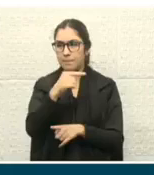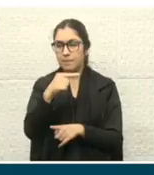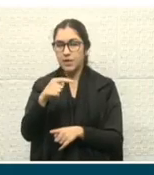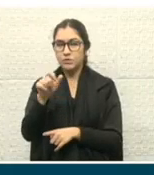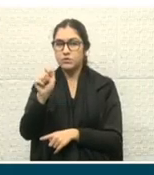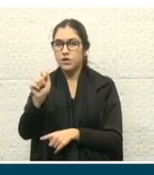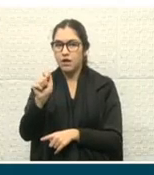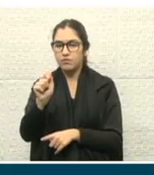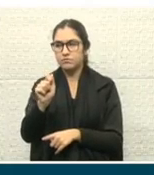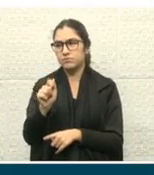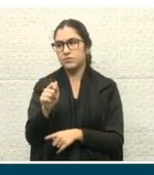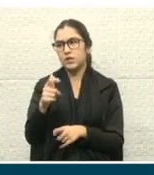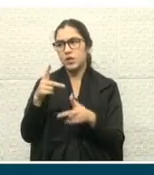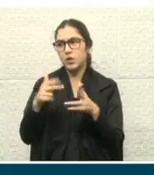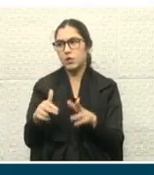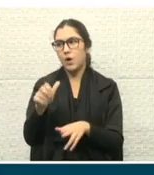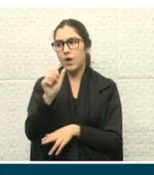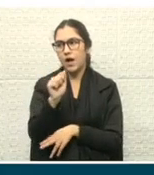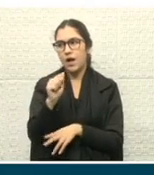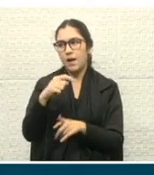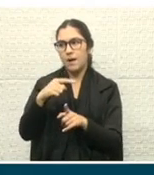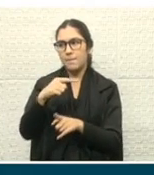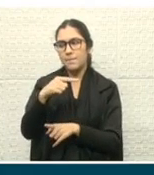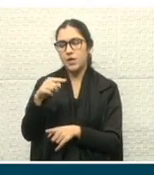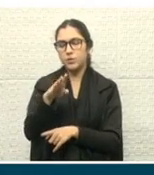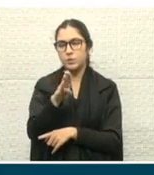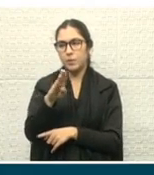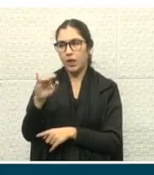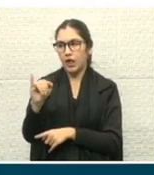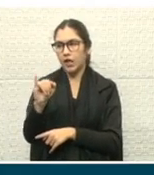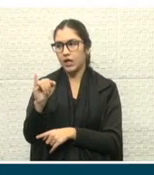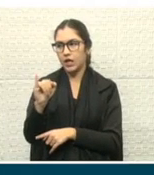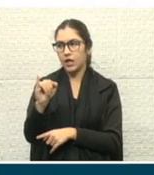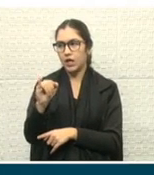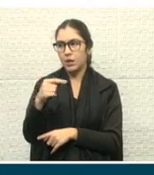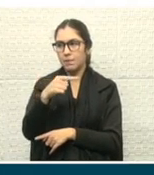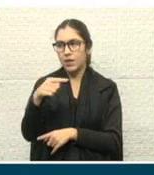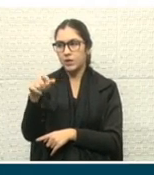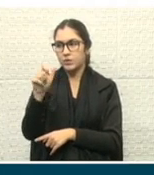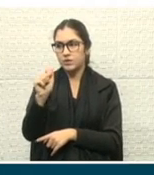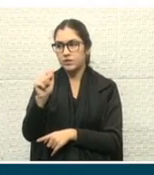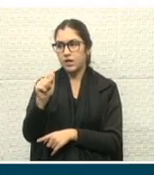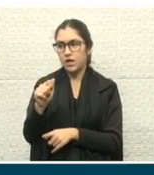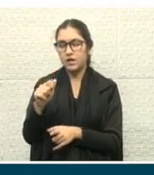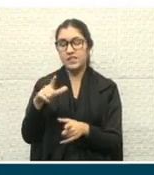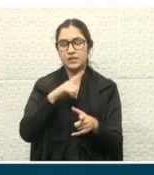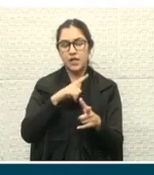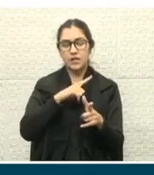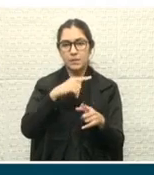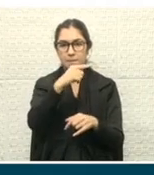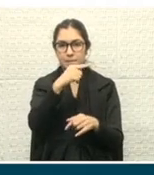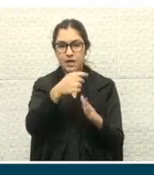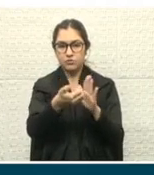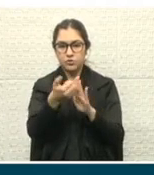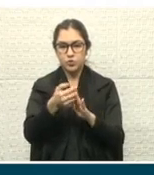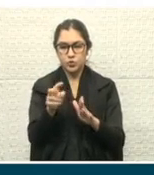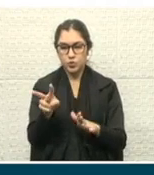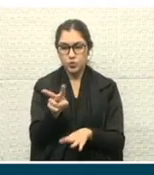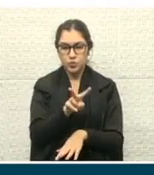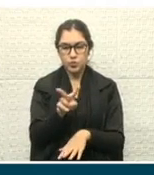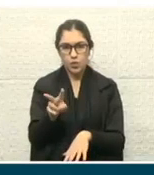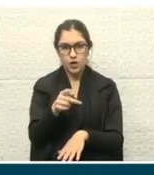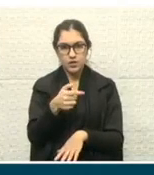A, igual a A menos BI menos A, então subtraindo A em ambos os